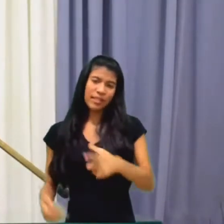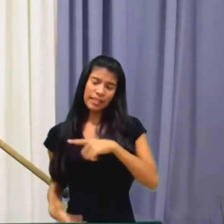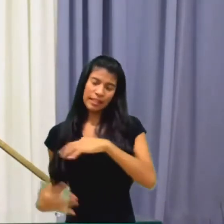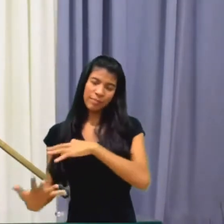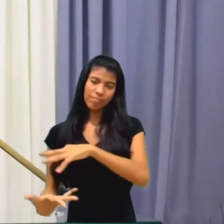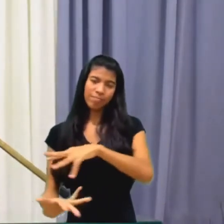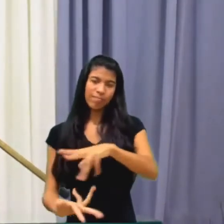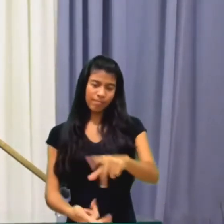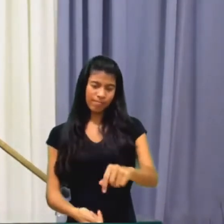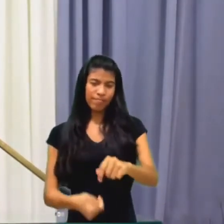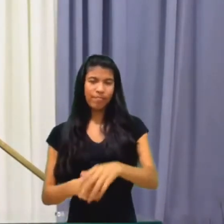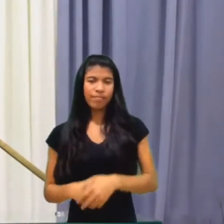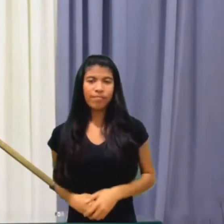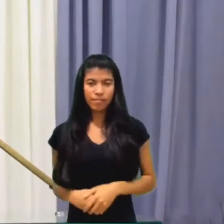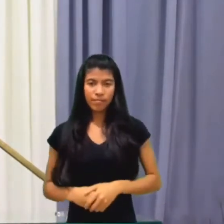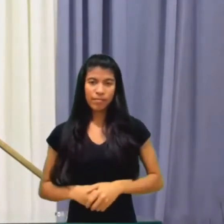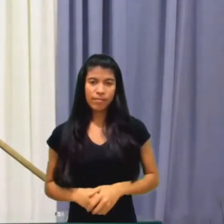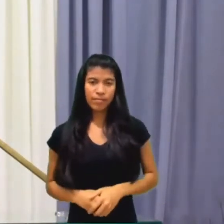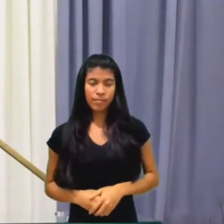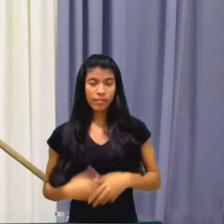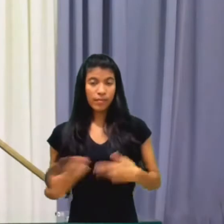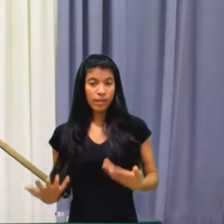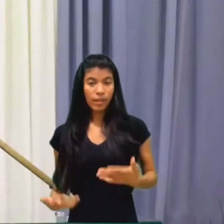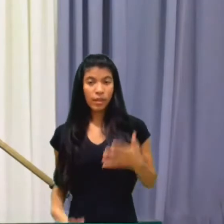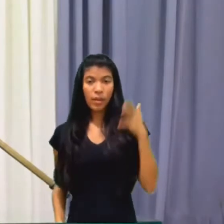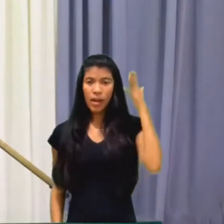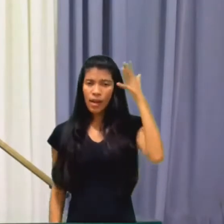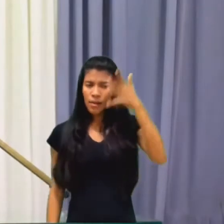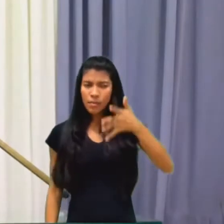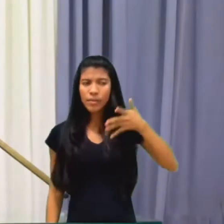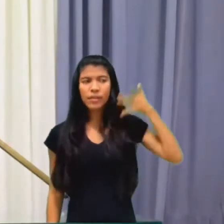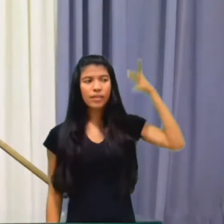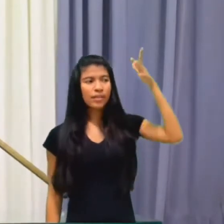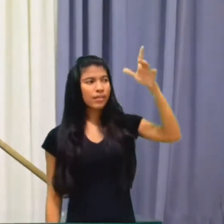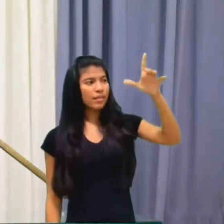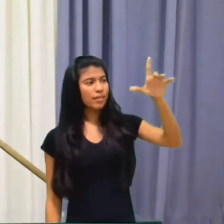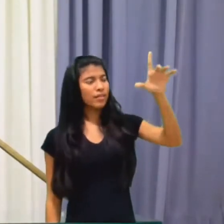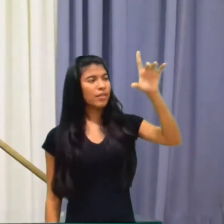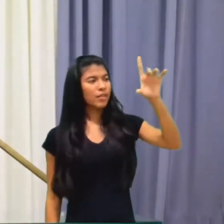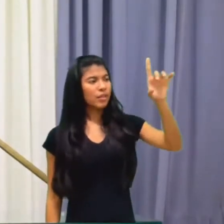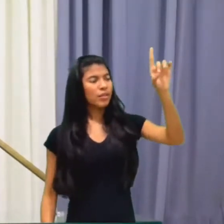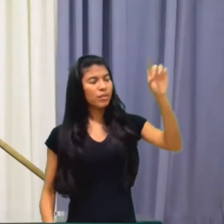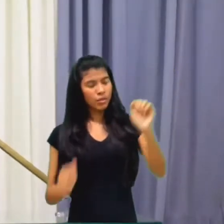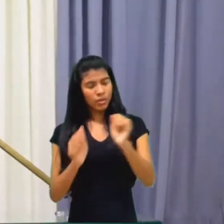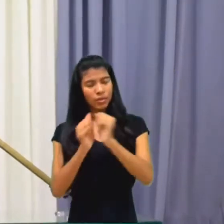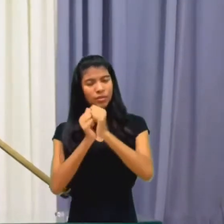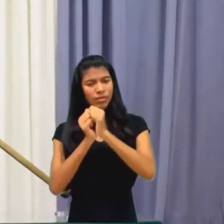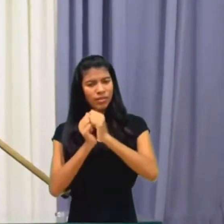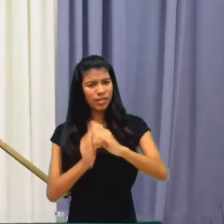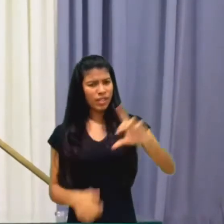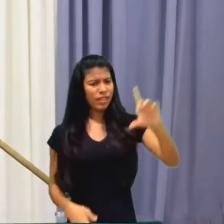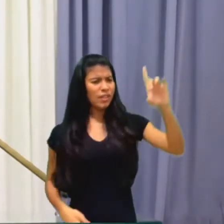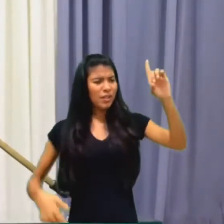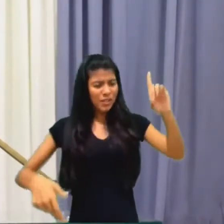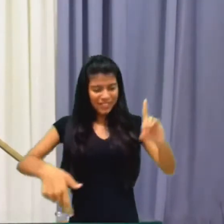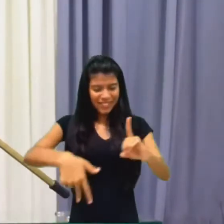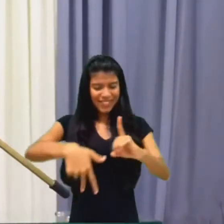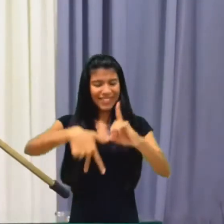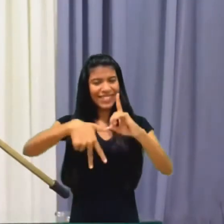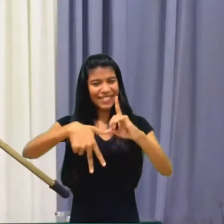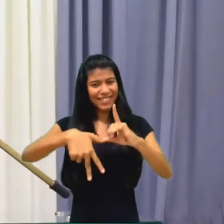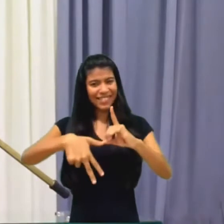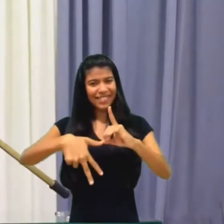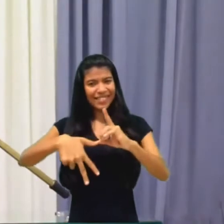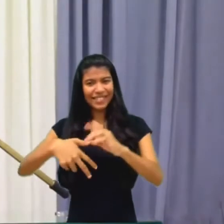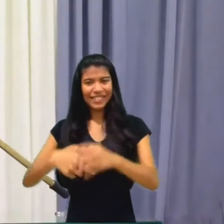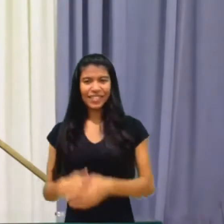terra? Olhe a presença de Deus conosco, Deus andando conosco, nós indo